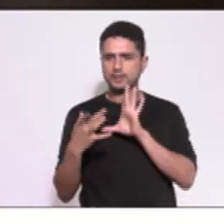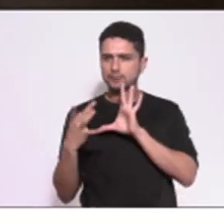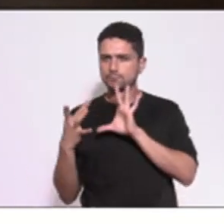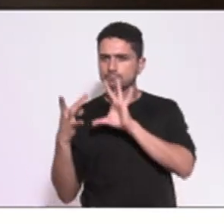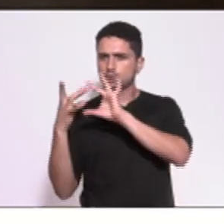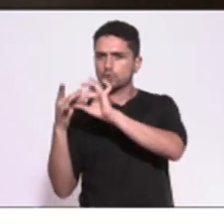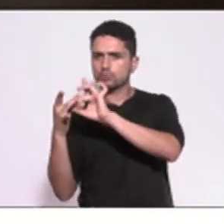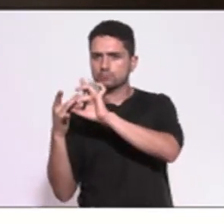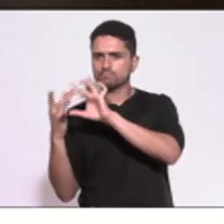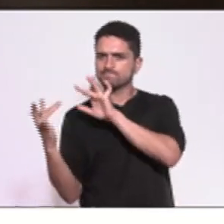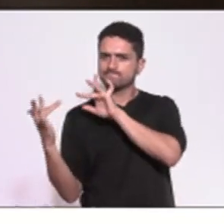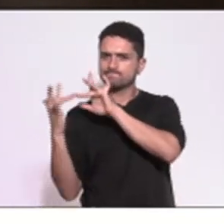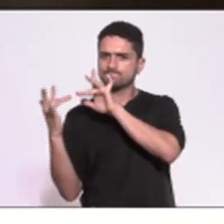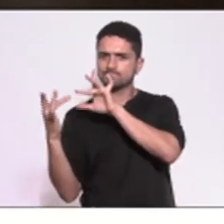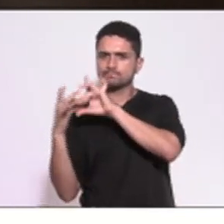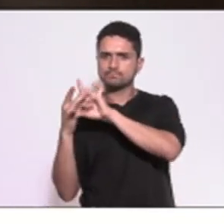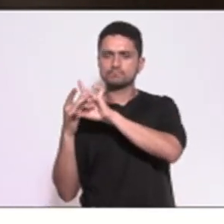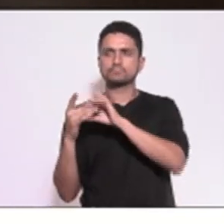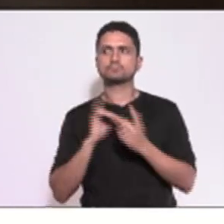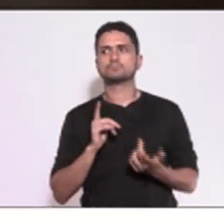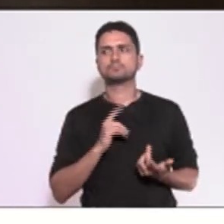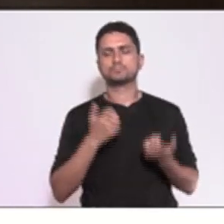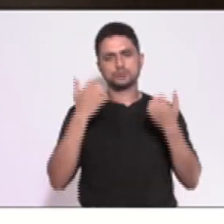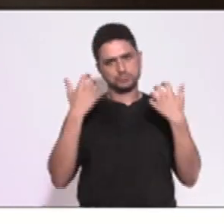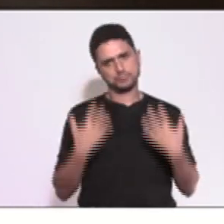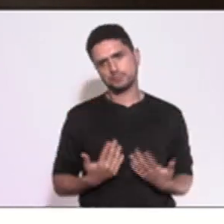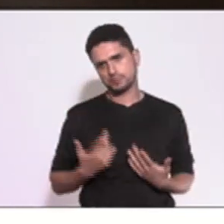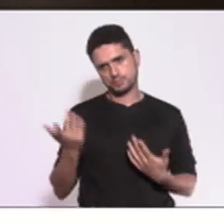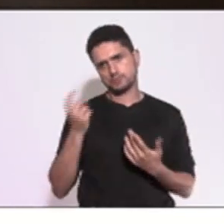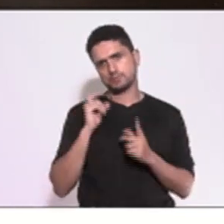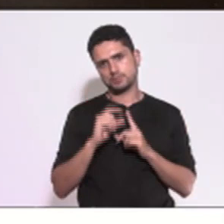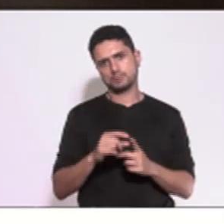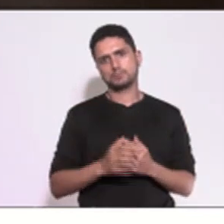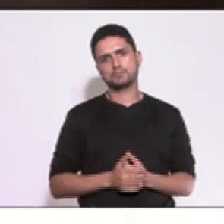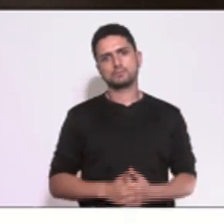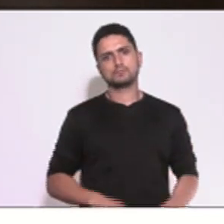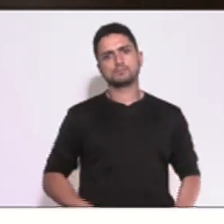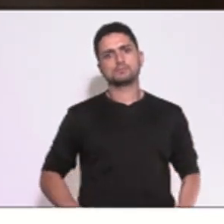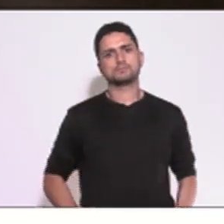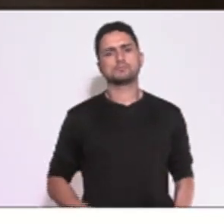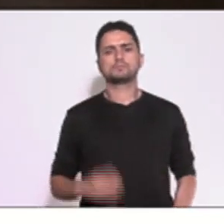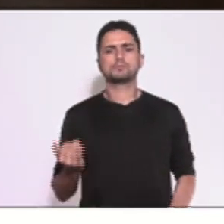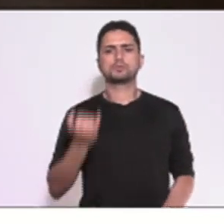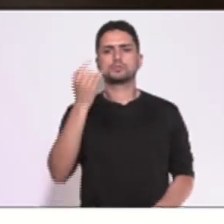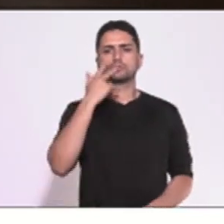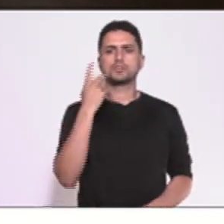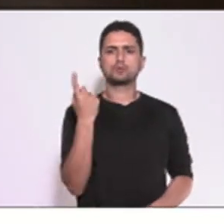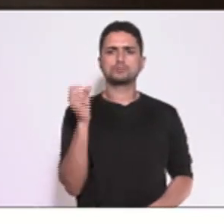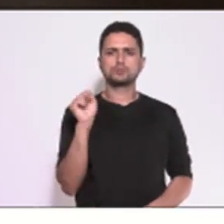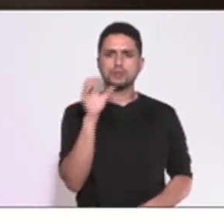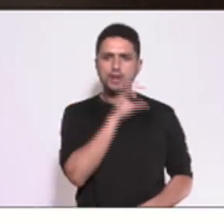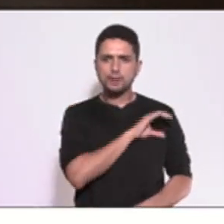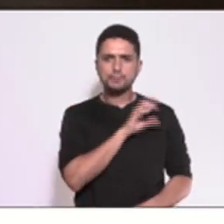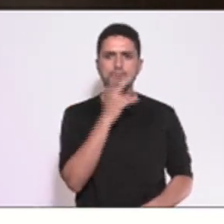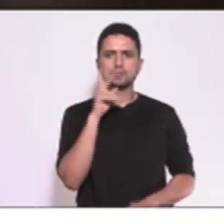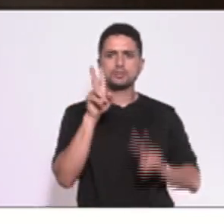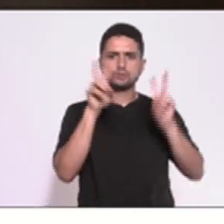que se explica por si só. É claro que é importante, Ronaldo, a gente falar um segundo aqui de